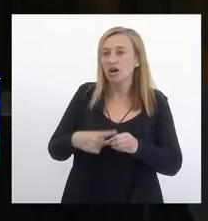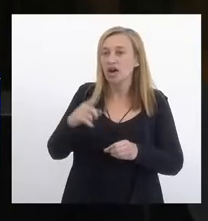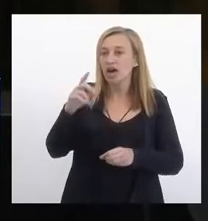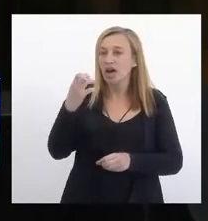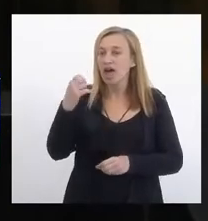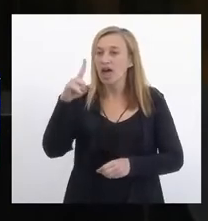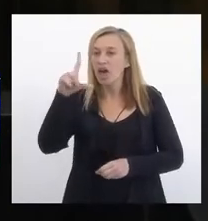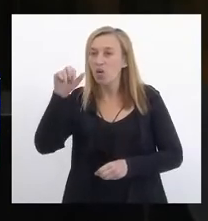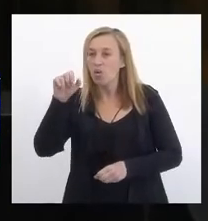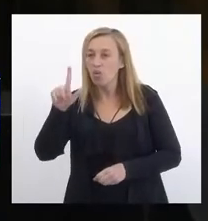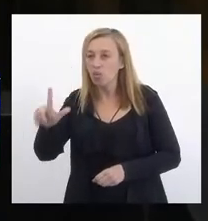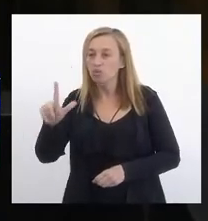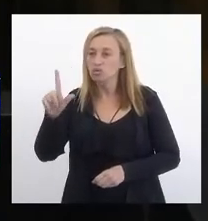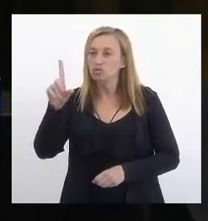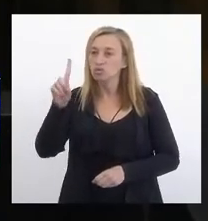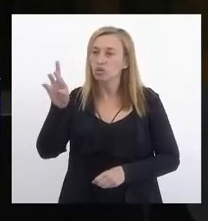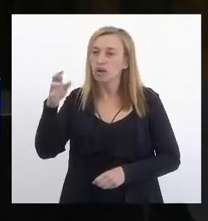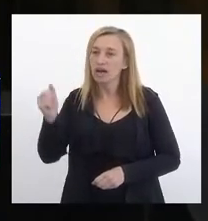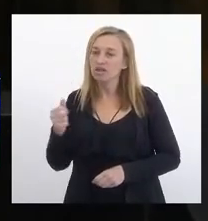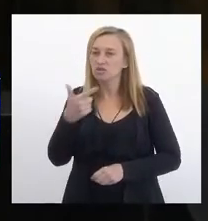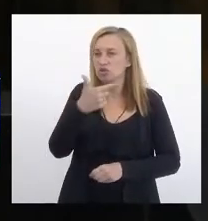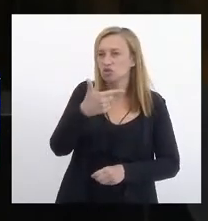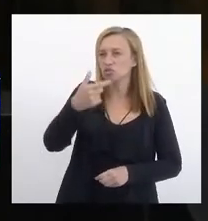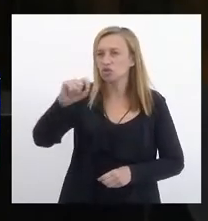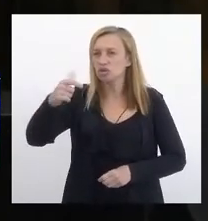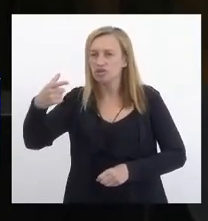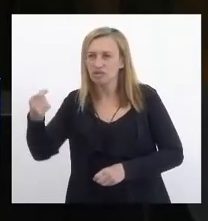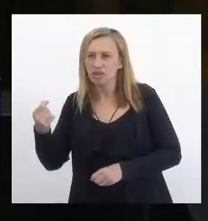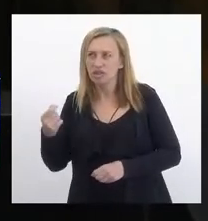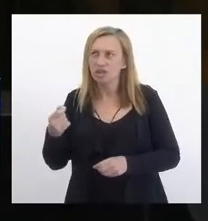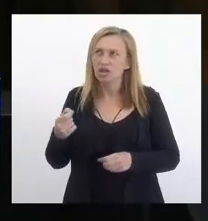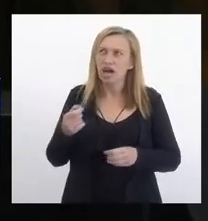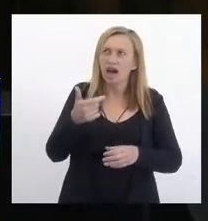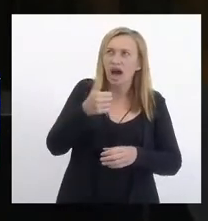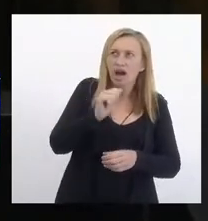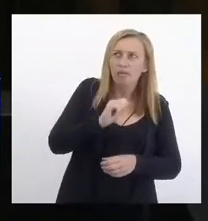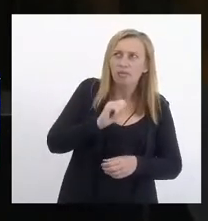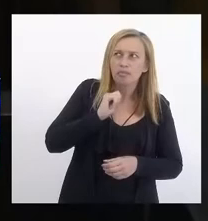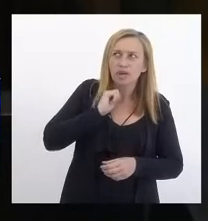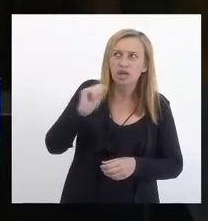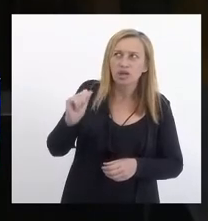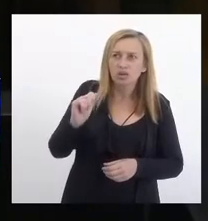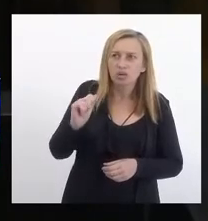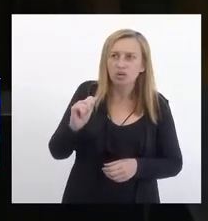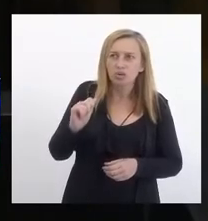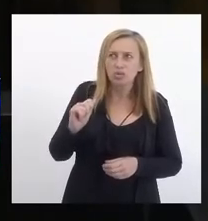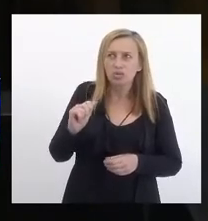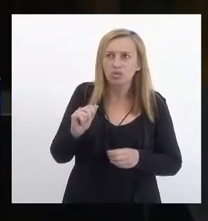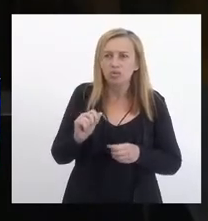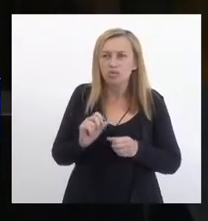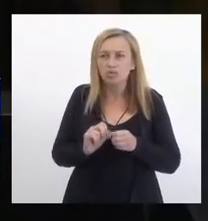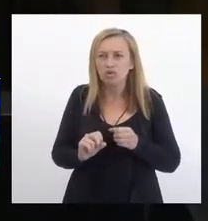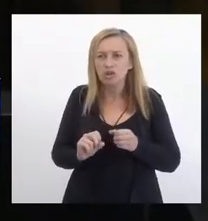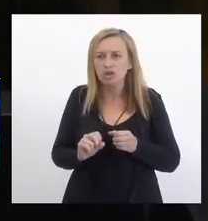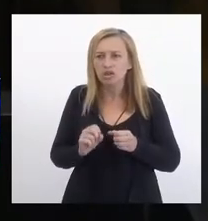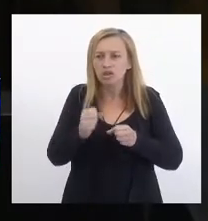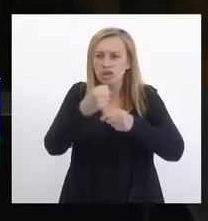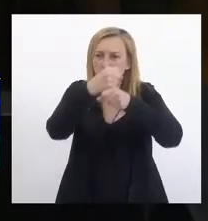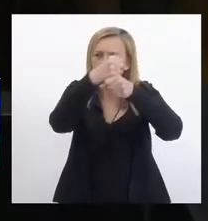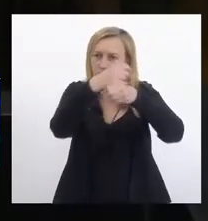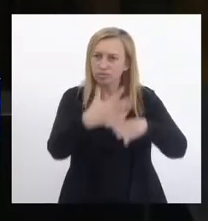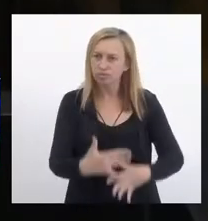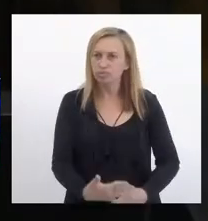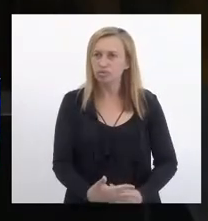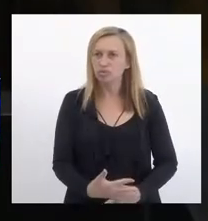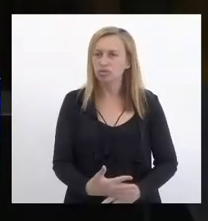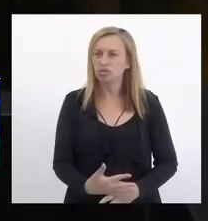caiu em 2020. Nos meados de abril, foi feita a demolição do restante